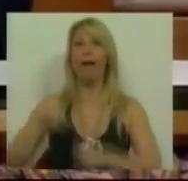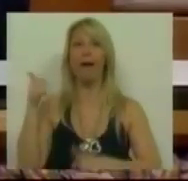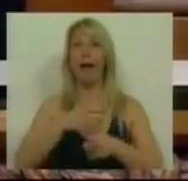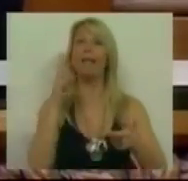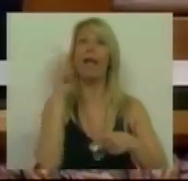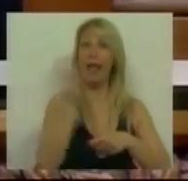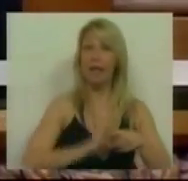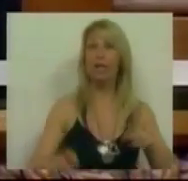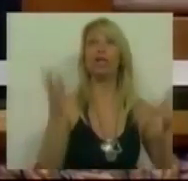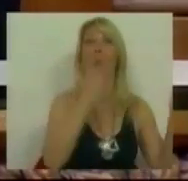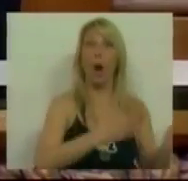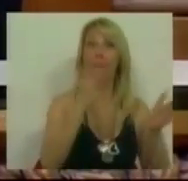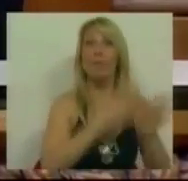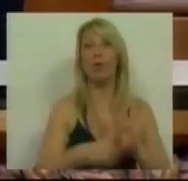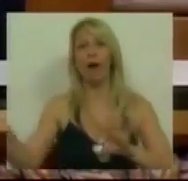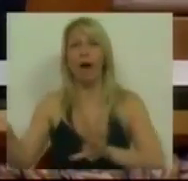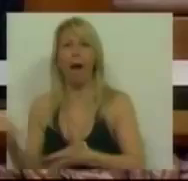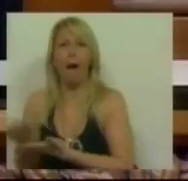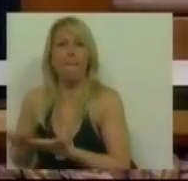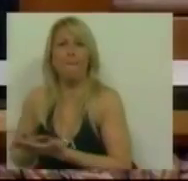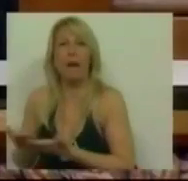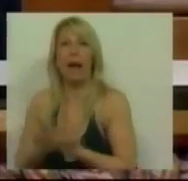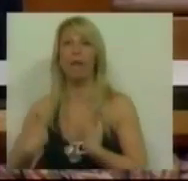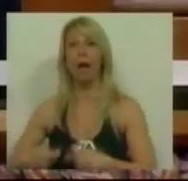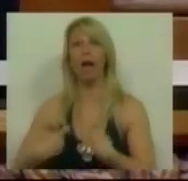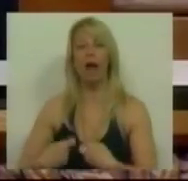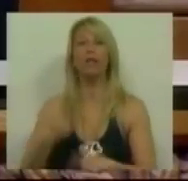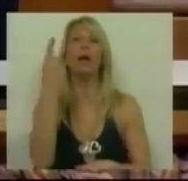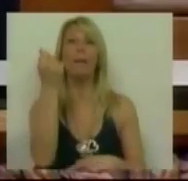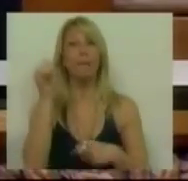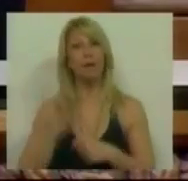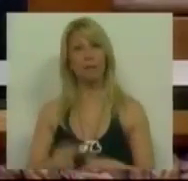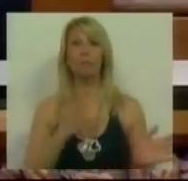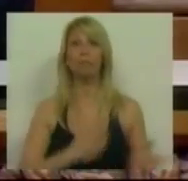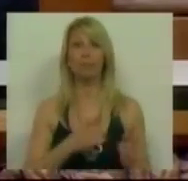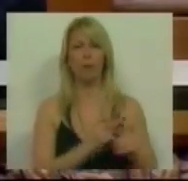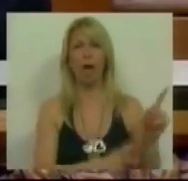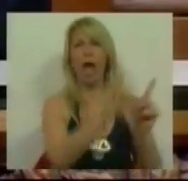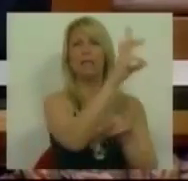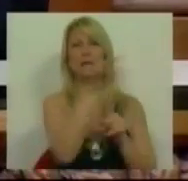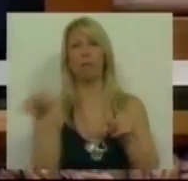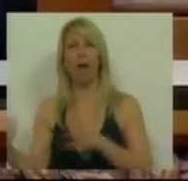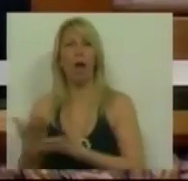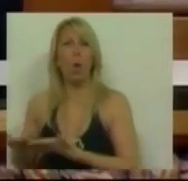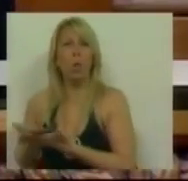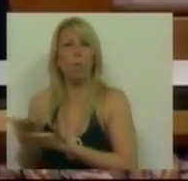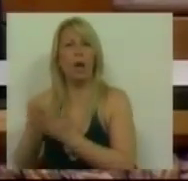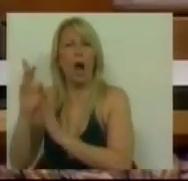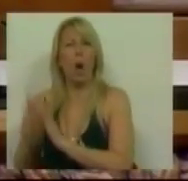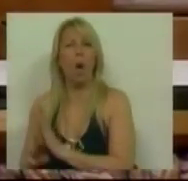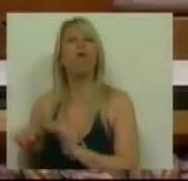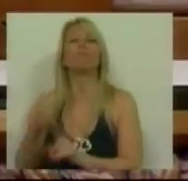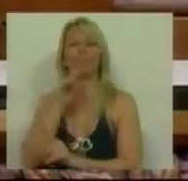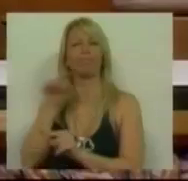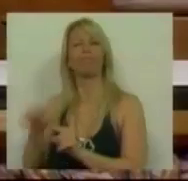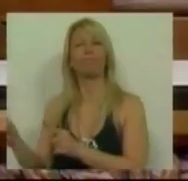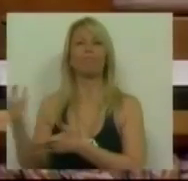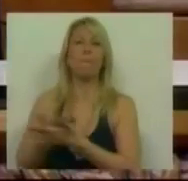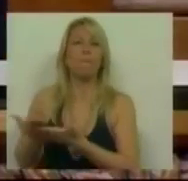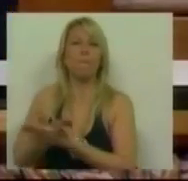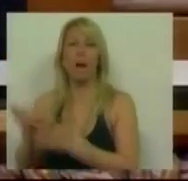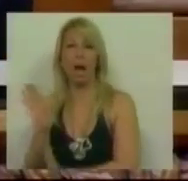aquela que consome, porque o preço que lhe é garantido na produção está acima do preço de venda em mercado. Deve ser certamente o mercado a funcionar no seu